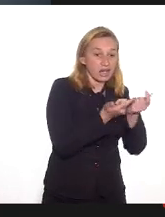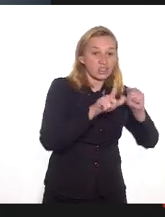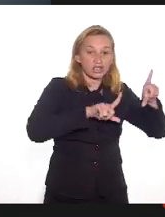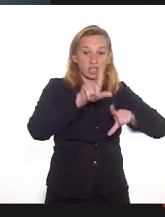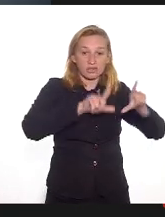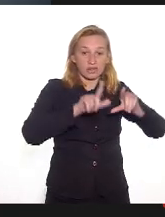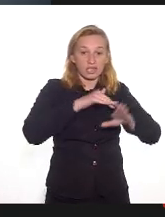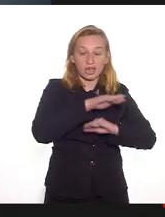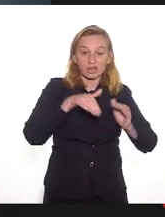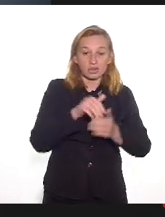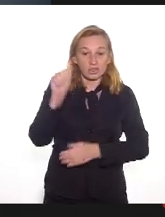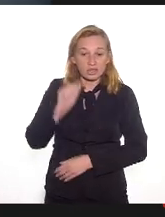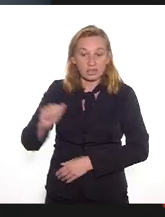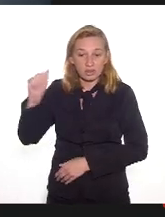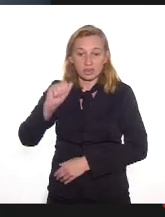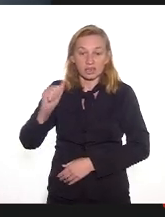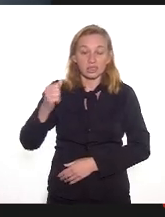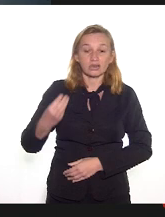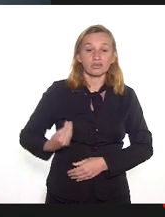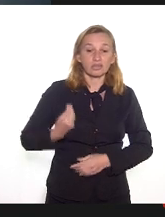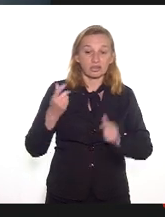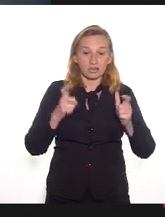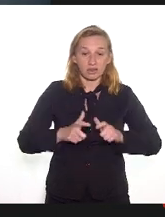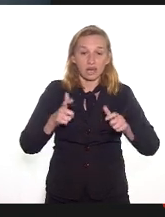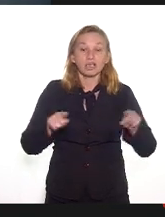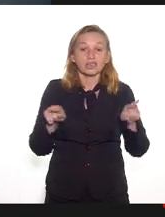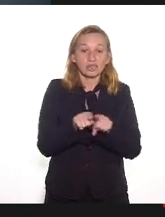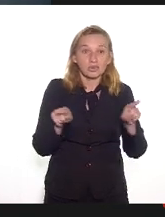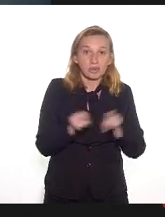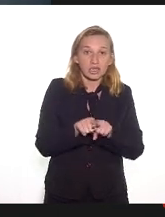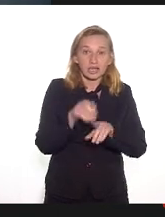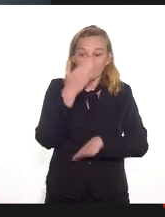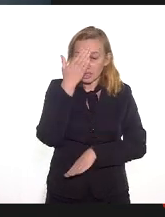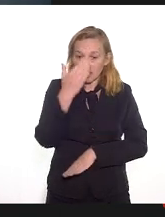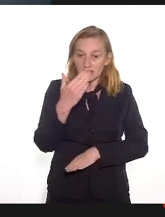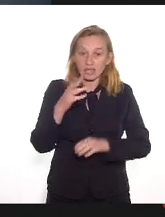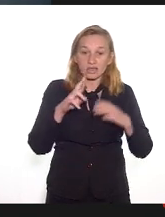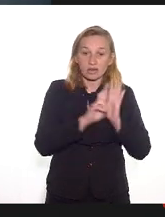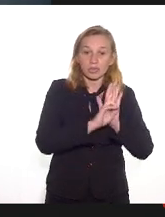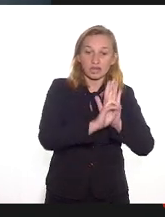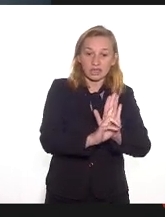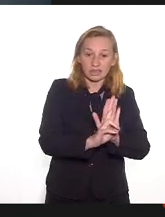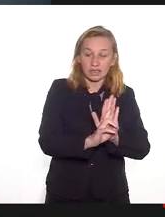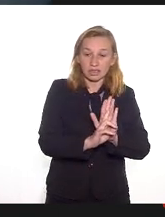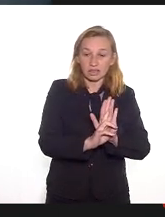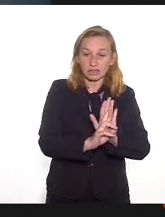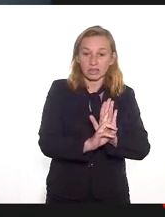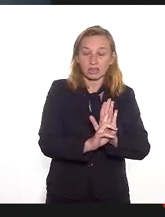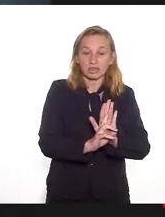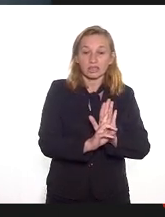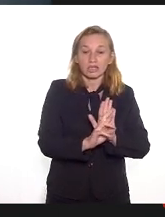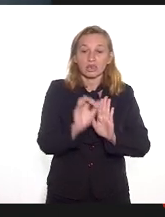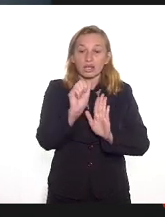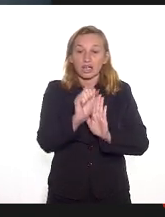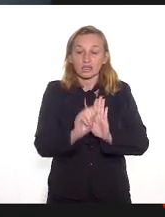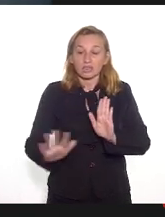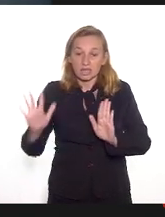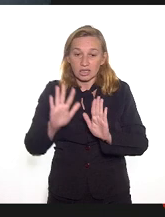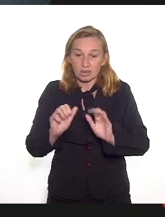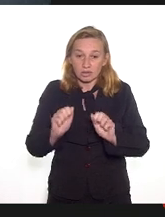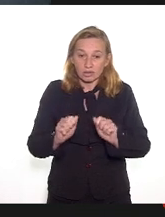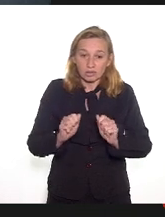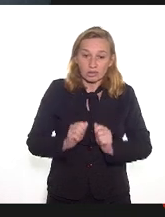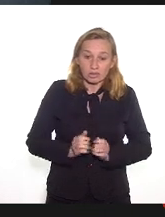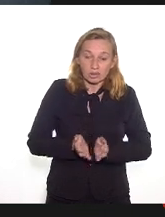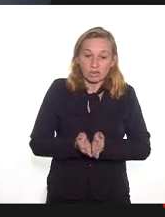toda a assessoria presente, agradecer também aos representantes da Associação Marítima, dos